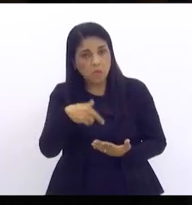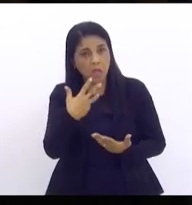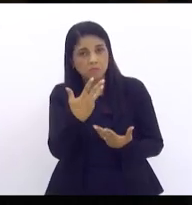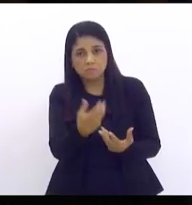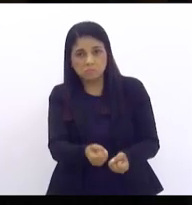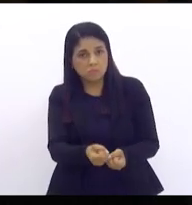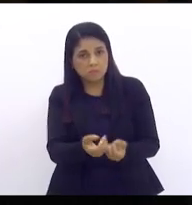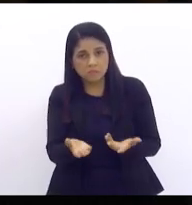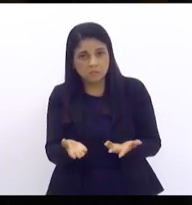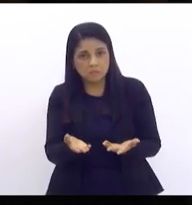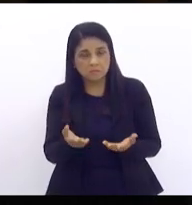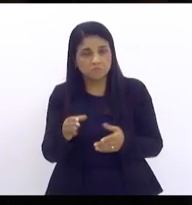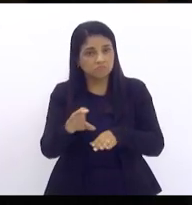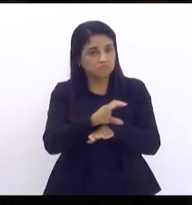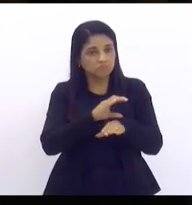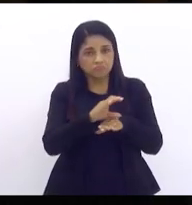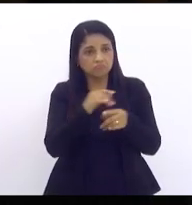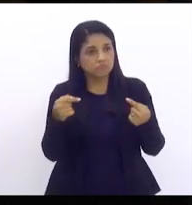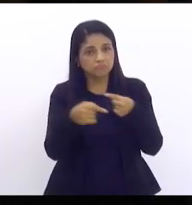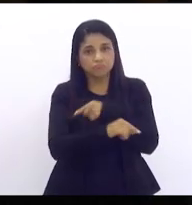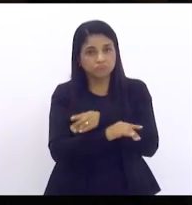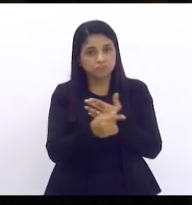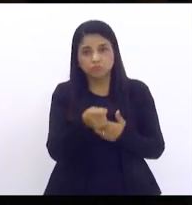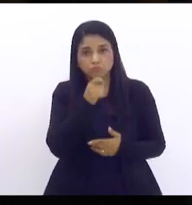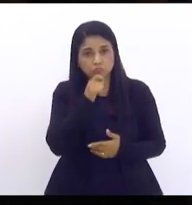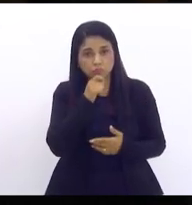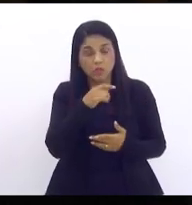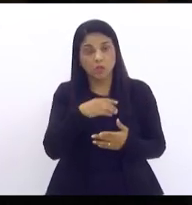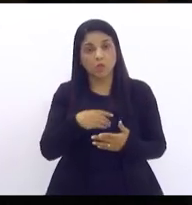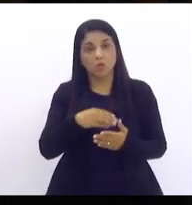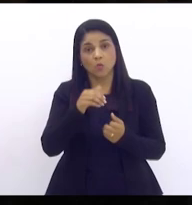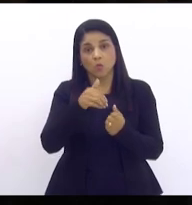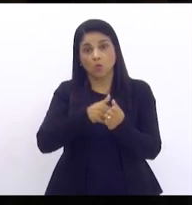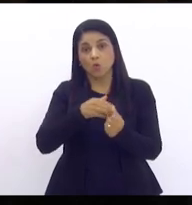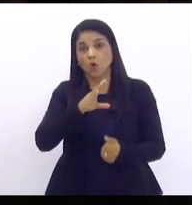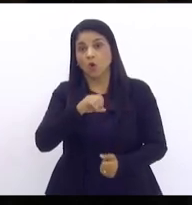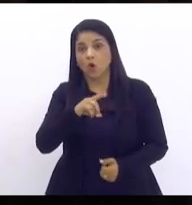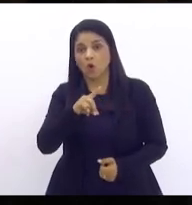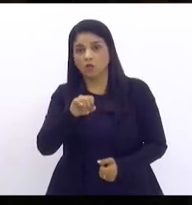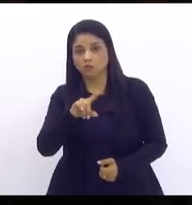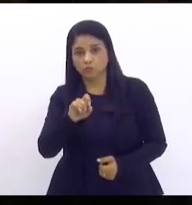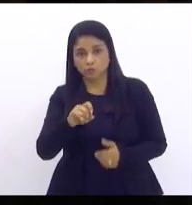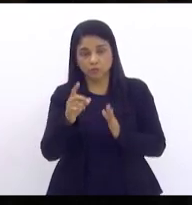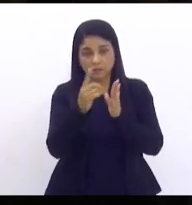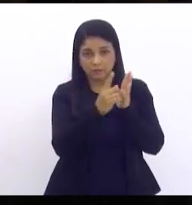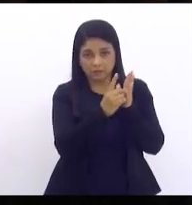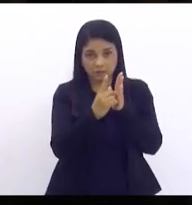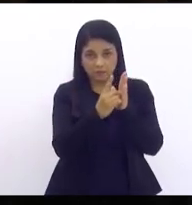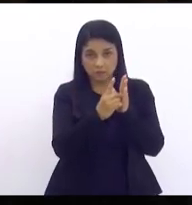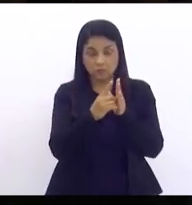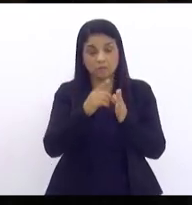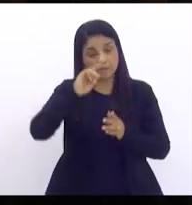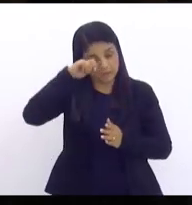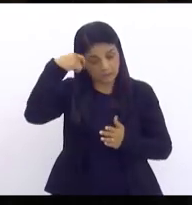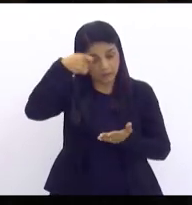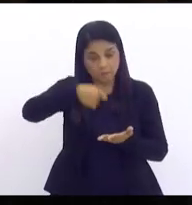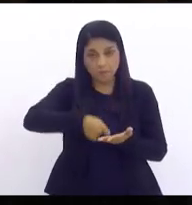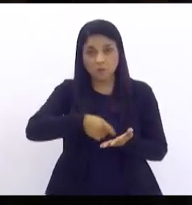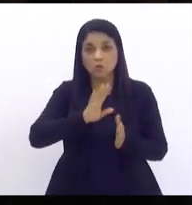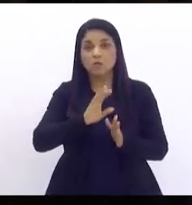de inconstitucionalidade, porque o Código de Trânsito determinou que os DETRANs tenham as